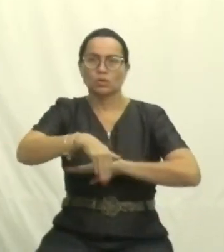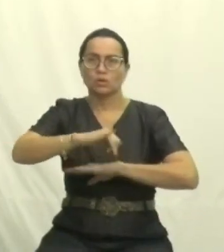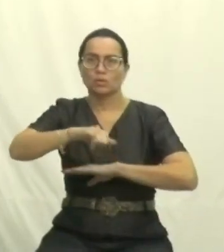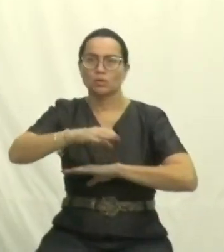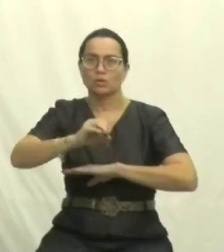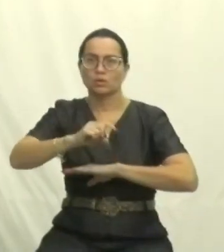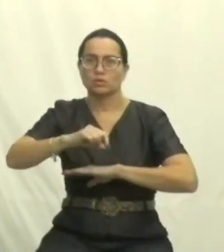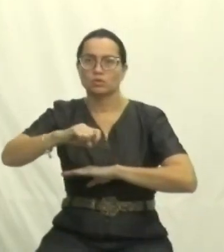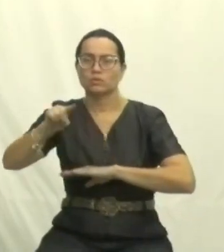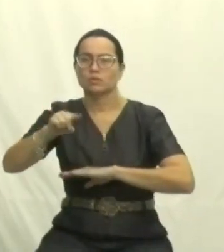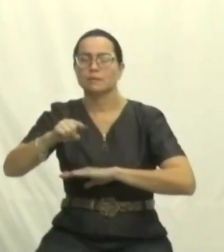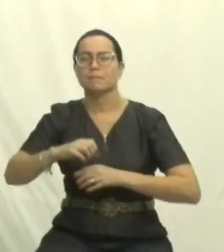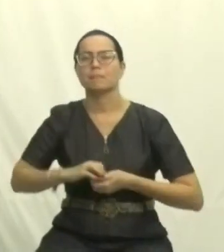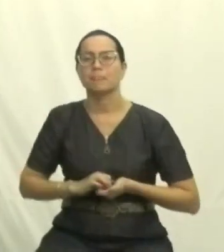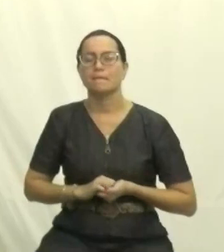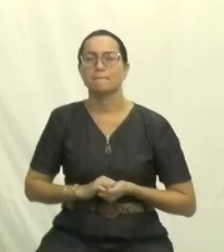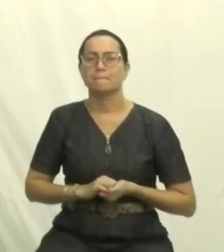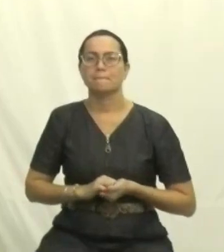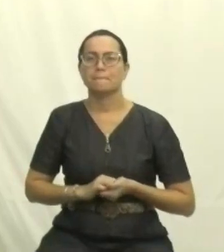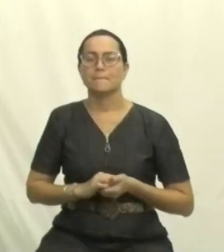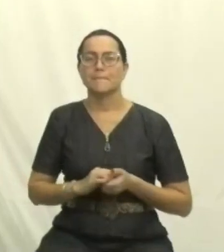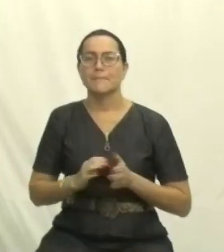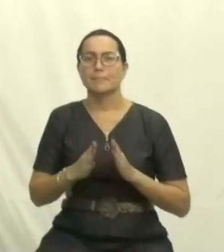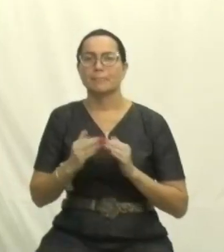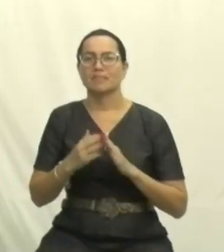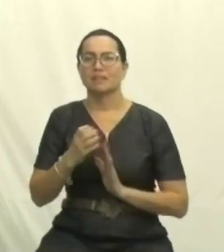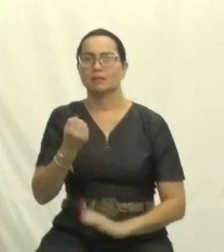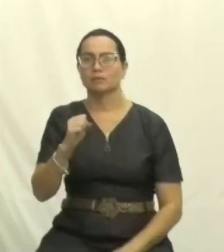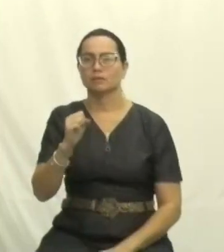Silva, bairro São Sebastião. Requerimento